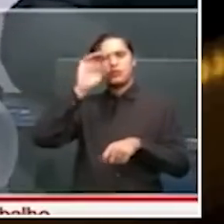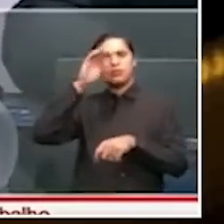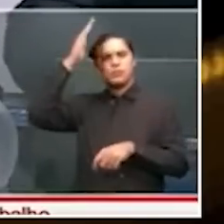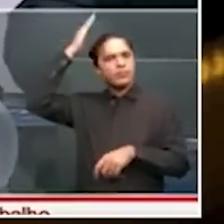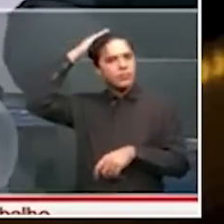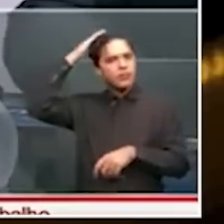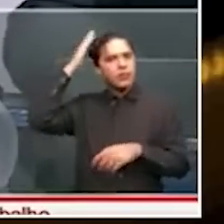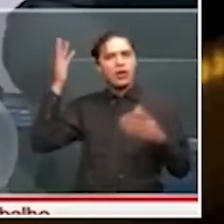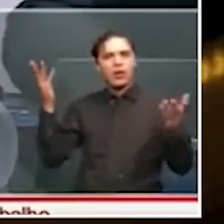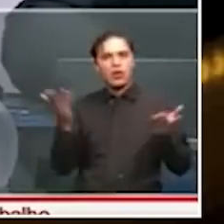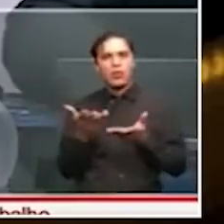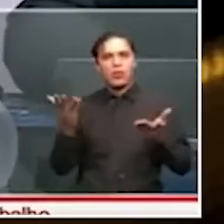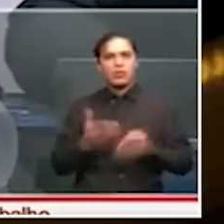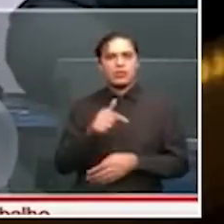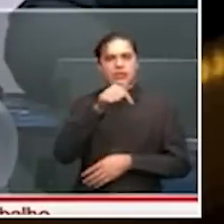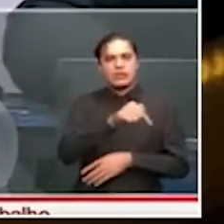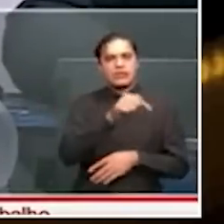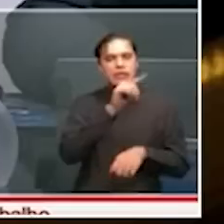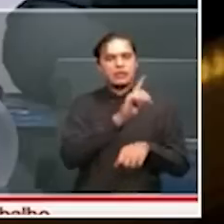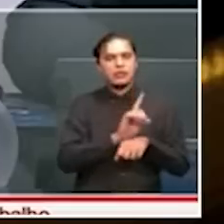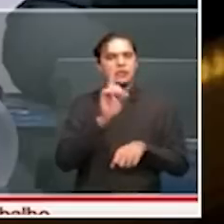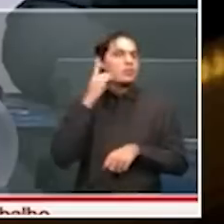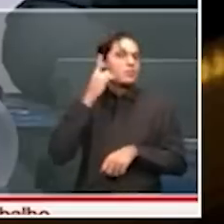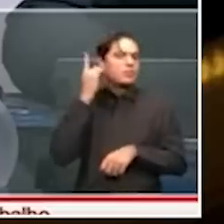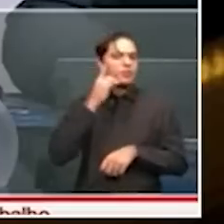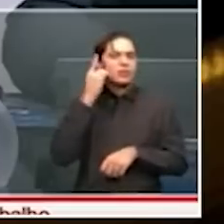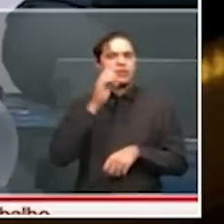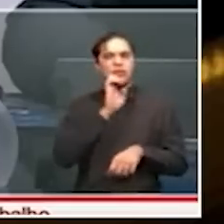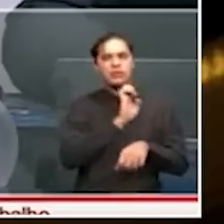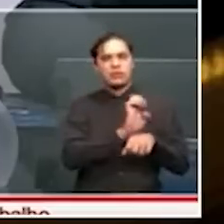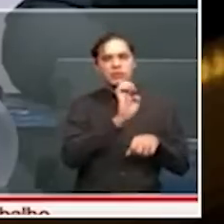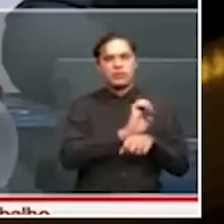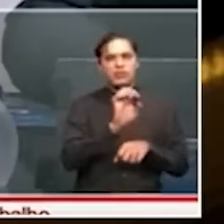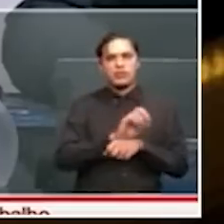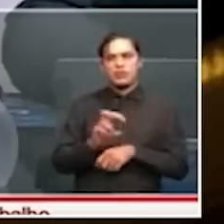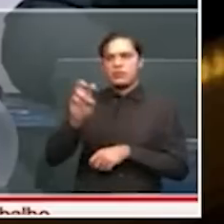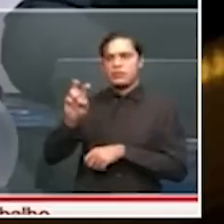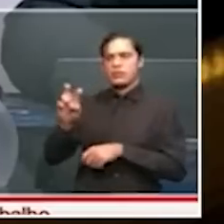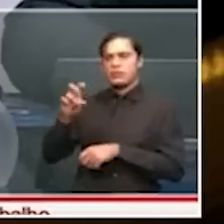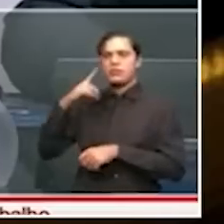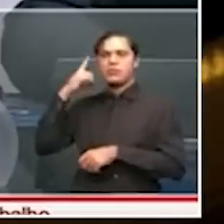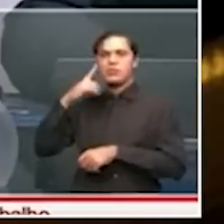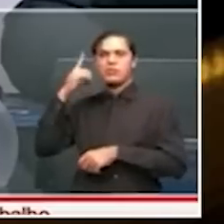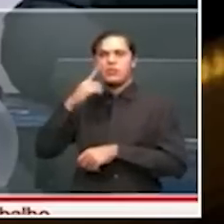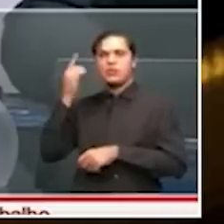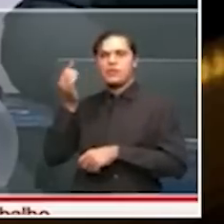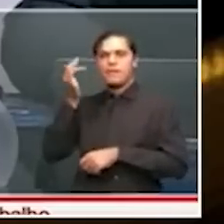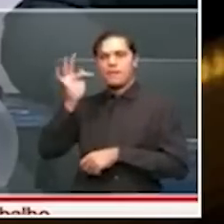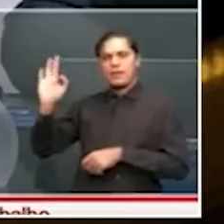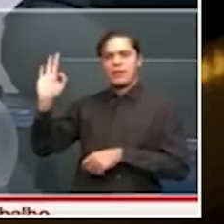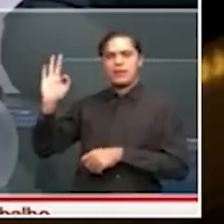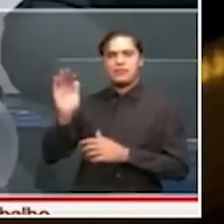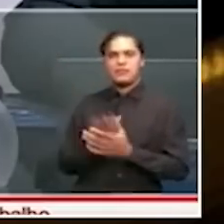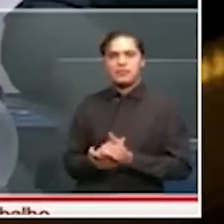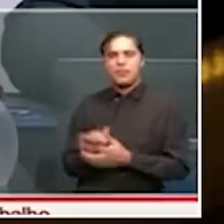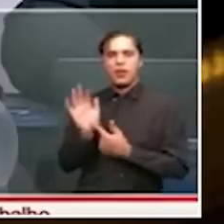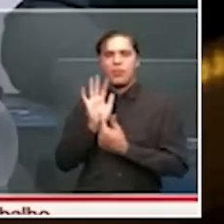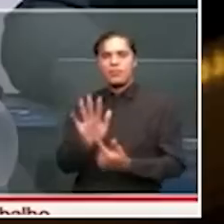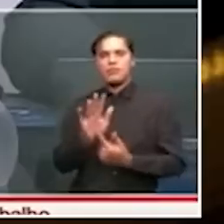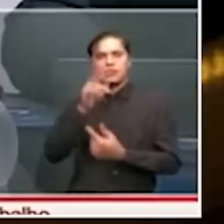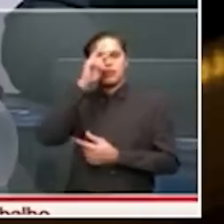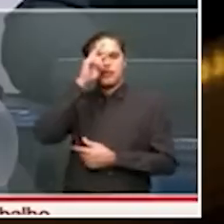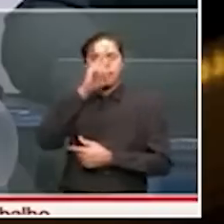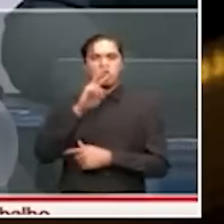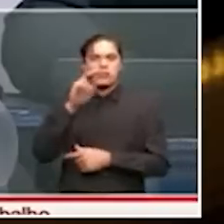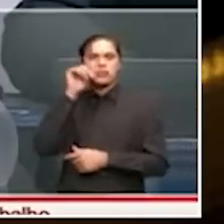indicada para esse cargo? É óbvio que o eleitor vai cobrar, é óbvio que o eleitor vai fazer essas comparações e essas